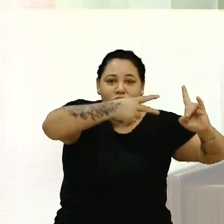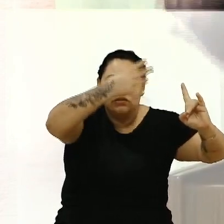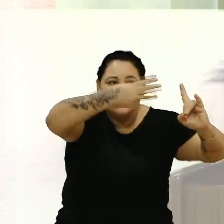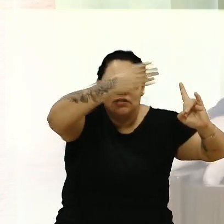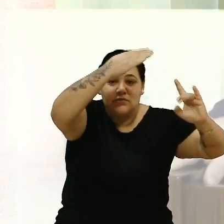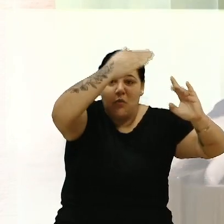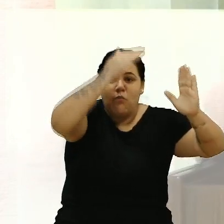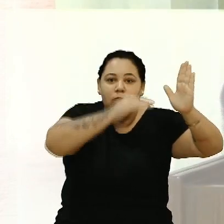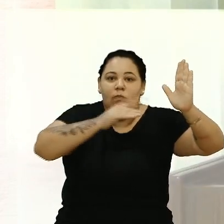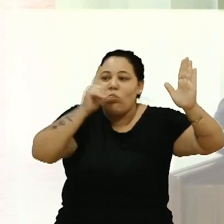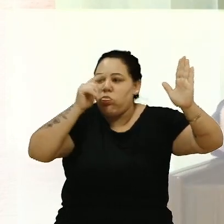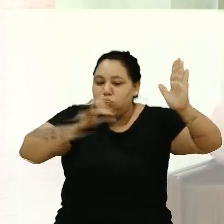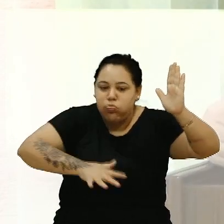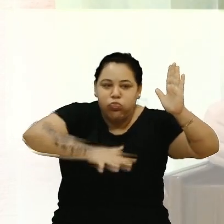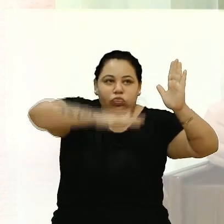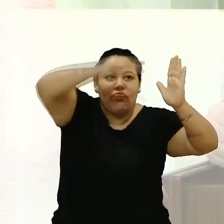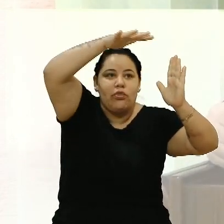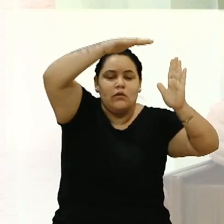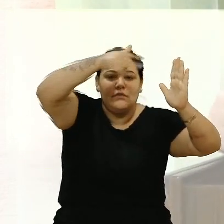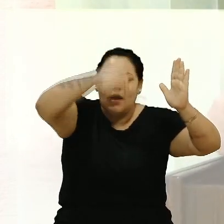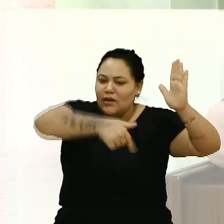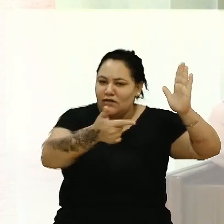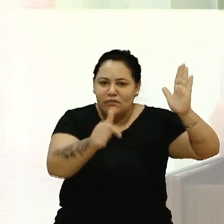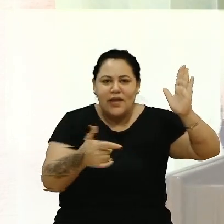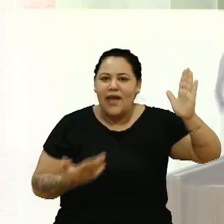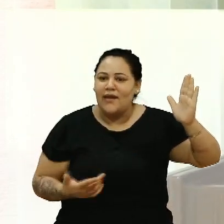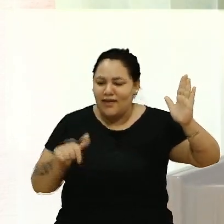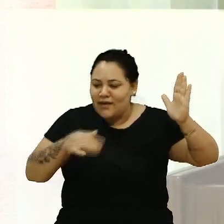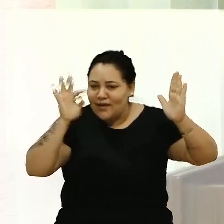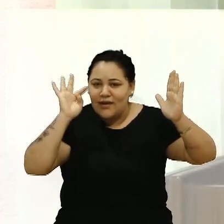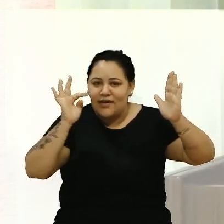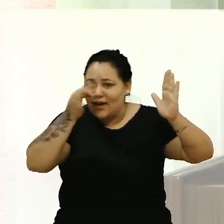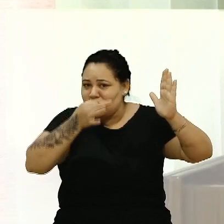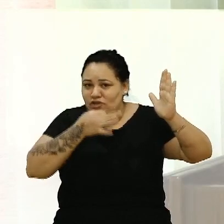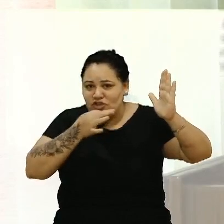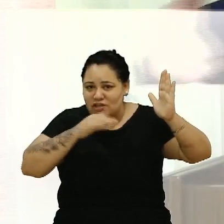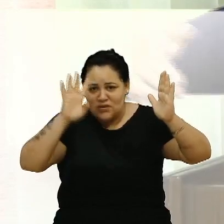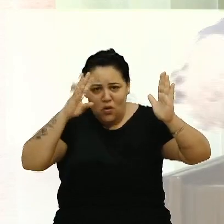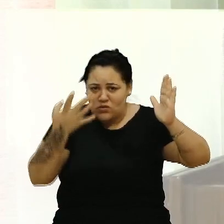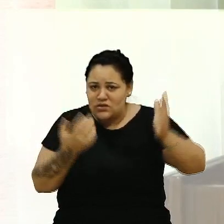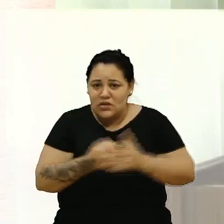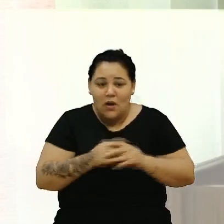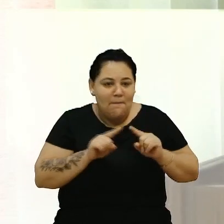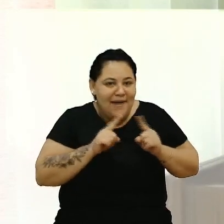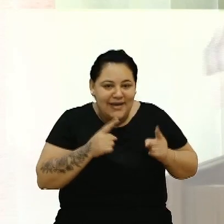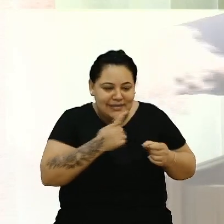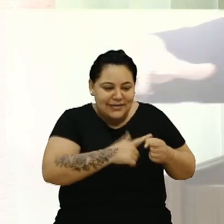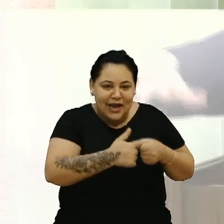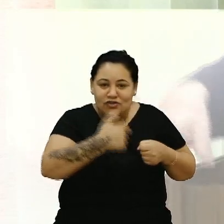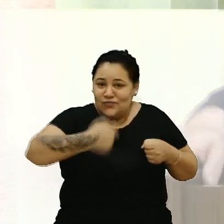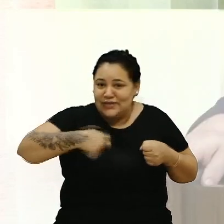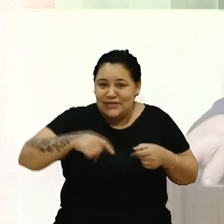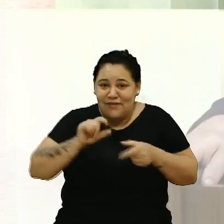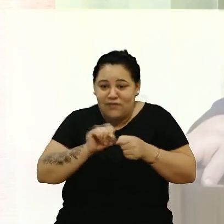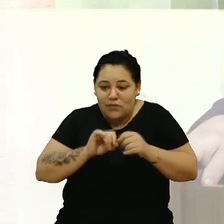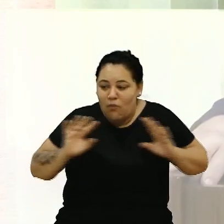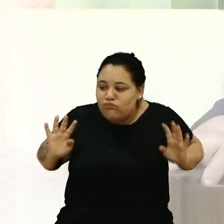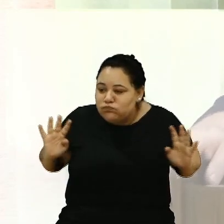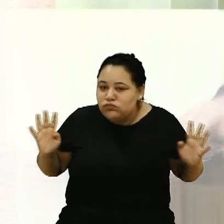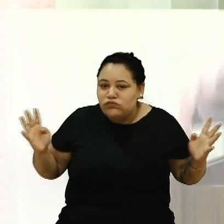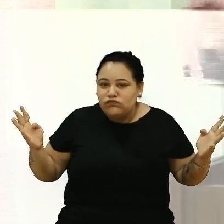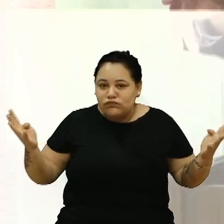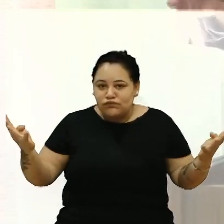água está em... Então, nós não temos isso aqui. Mas essas cidades vão ter que fazer contenções, vão ter que rever toda a questão